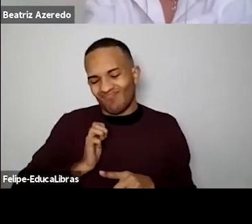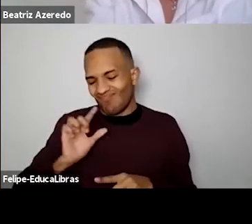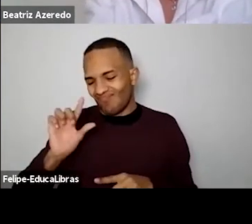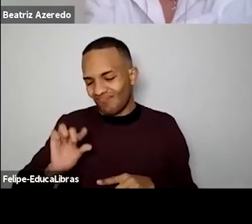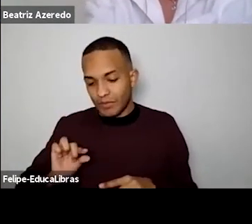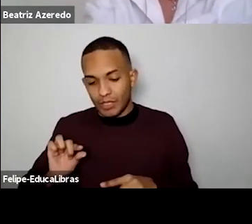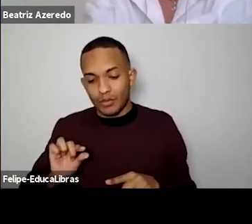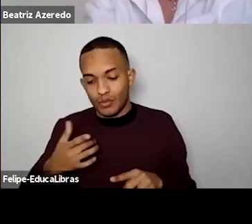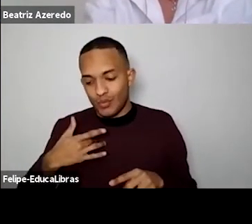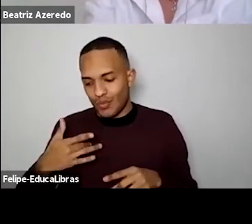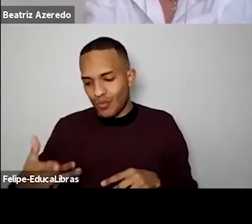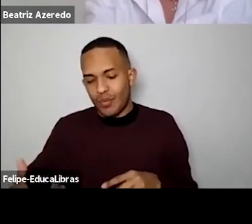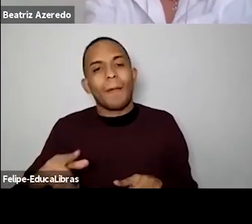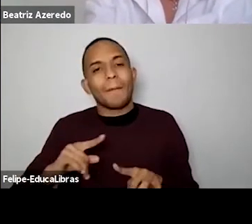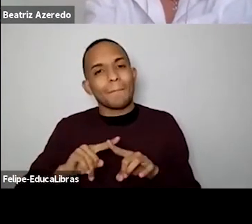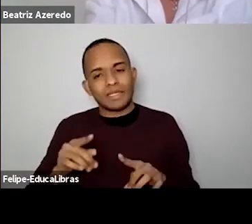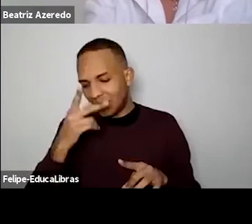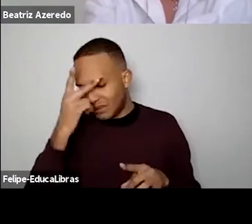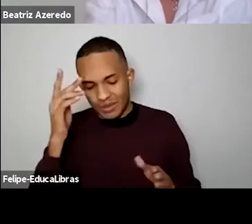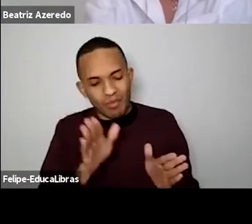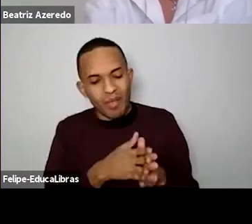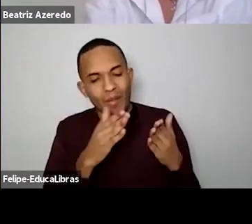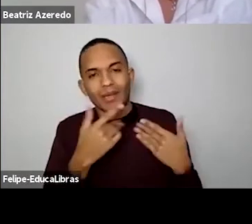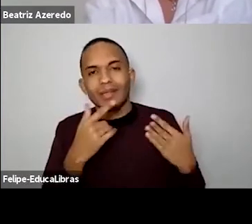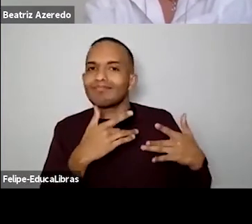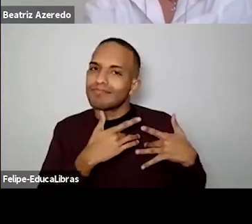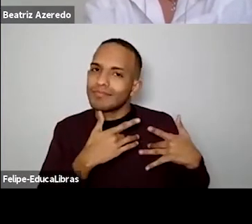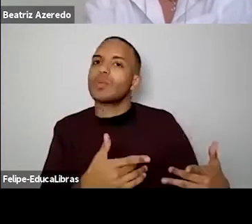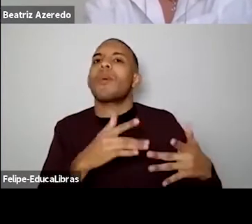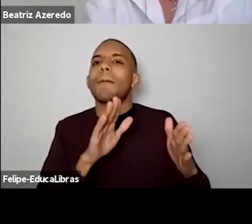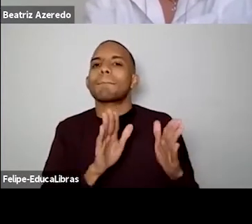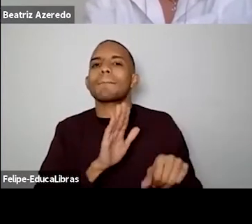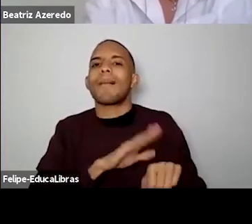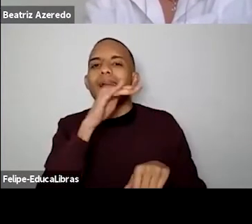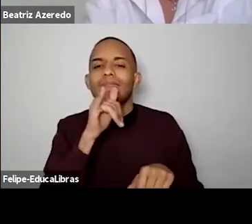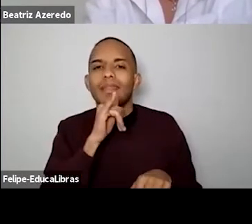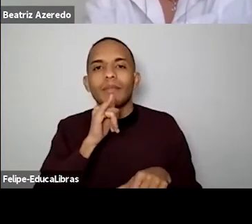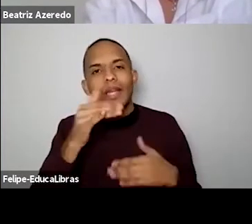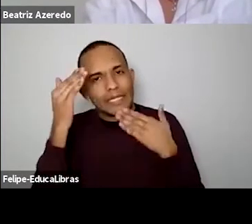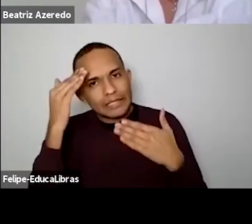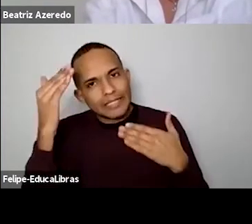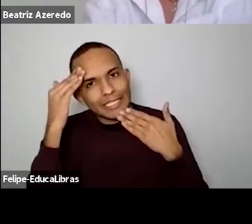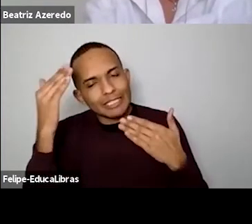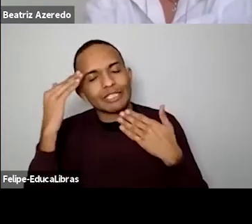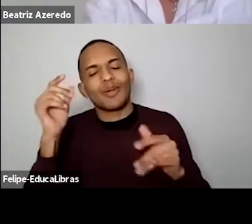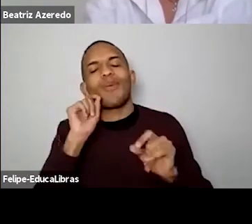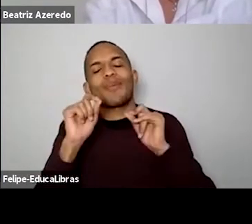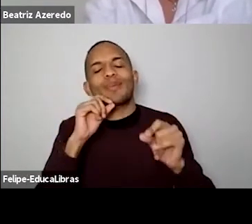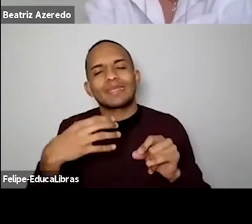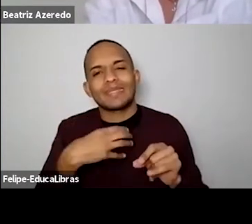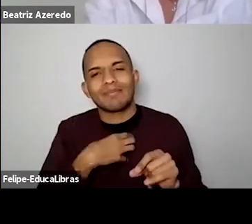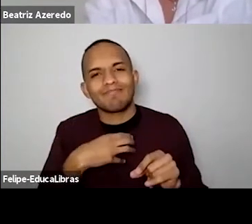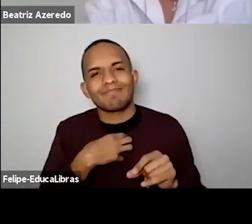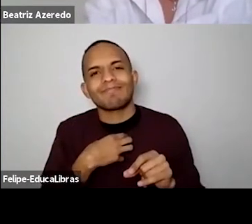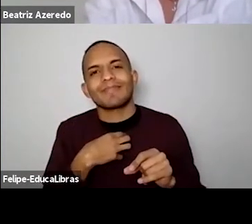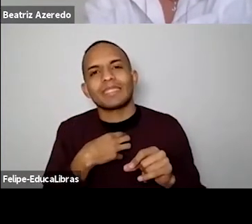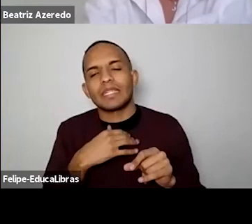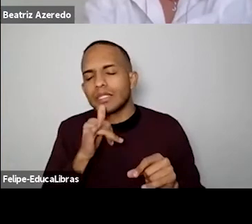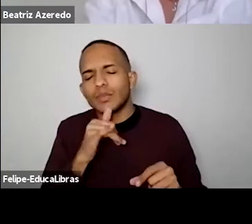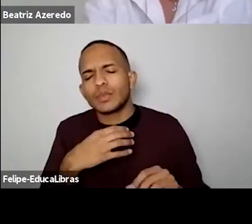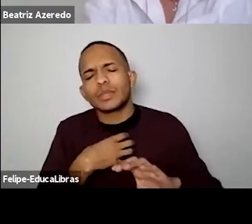né? Então, eu acho que a gratidão, né, do que a gente tem, de fato, assim, não tem como você não ter